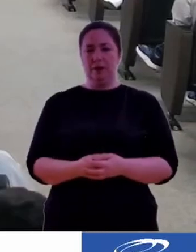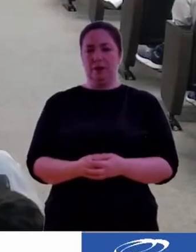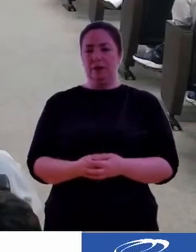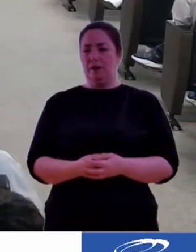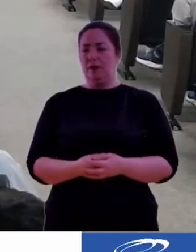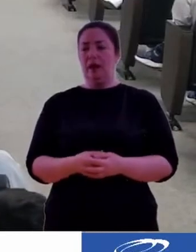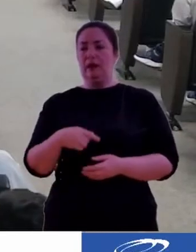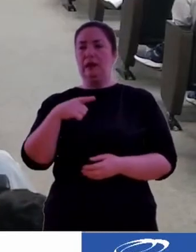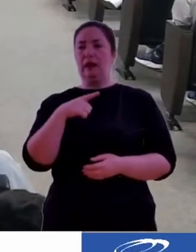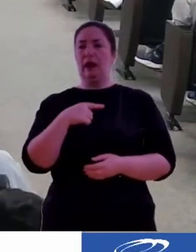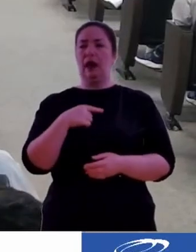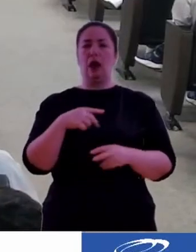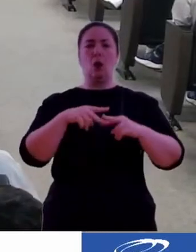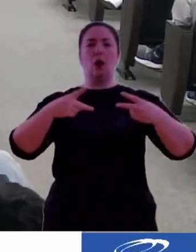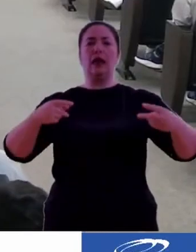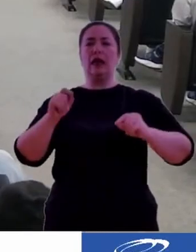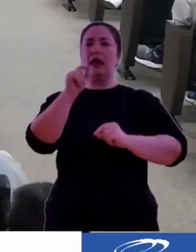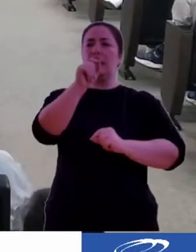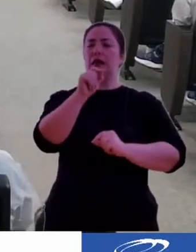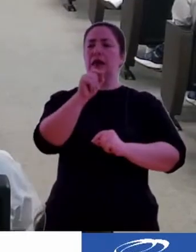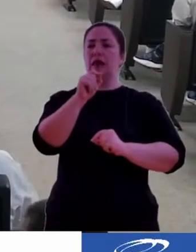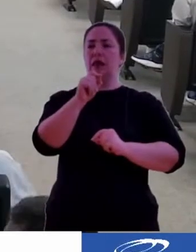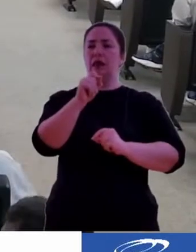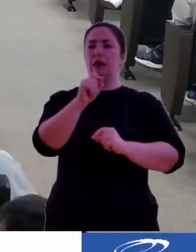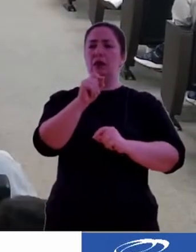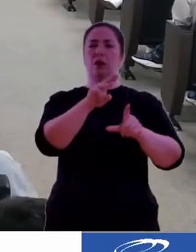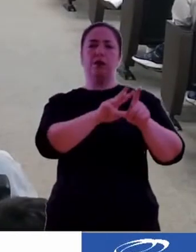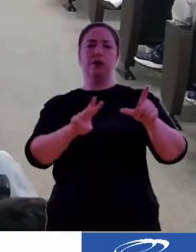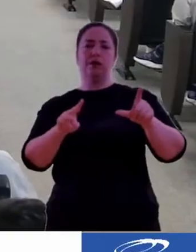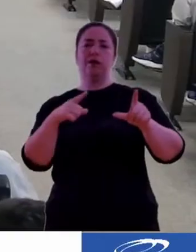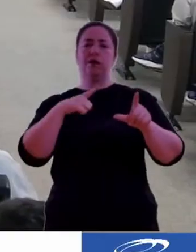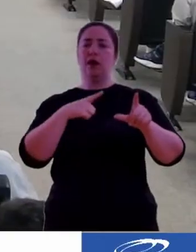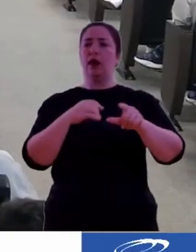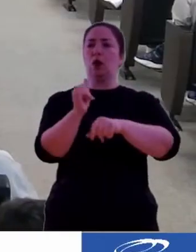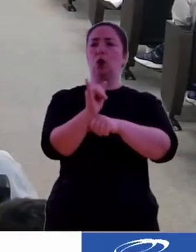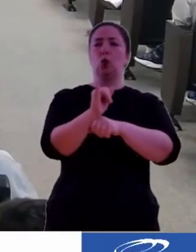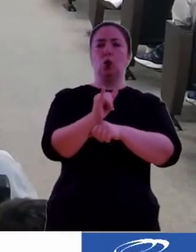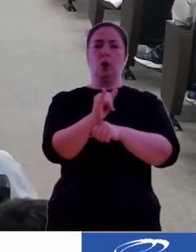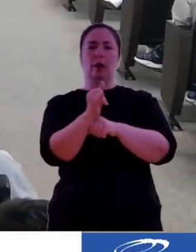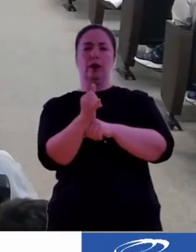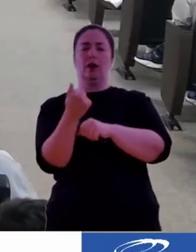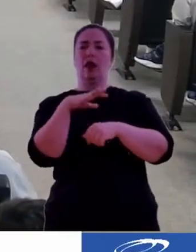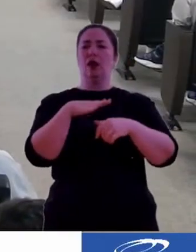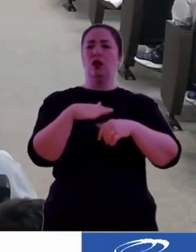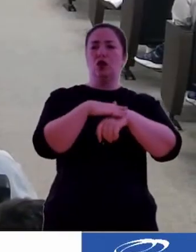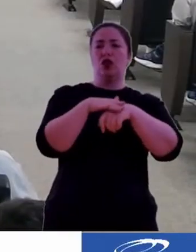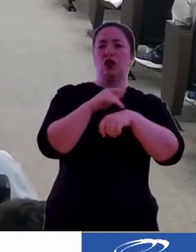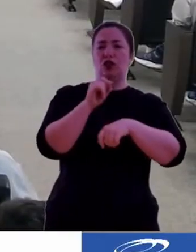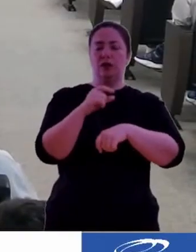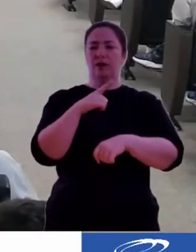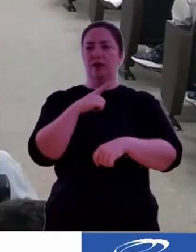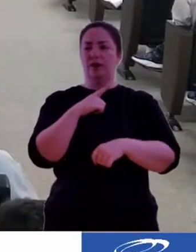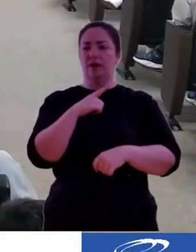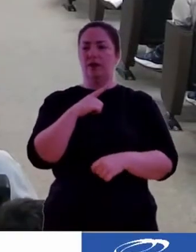pelo link que vai ser fixado no chat do YouTube. Atenção, os links vão ser